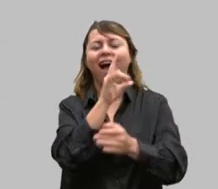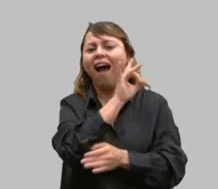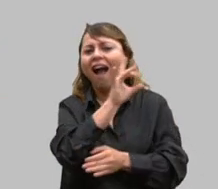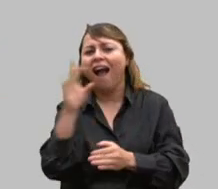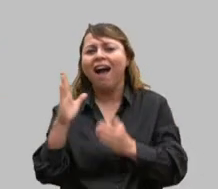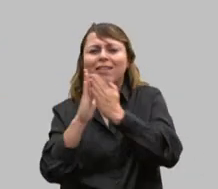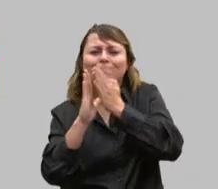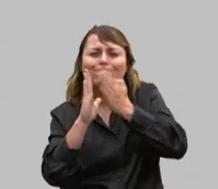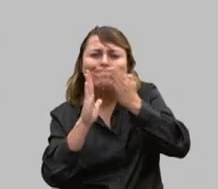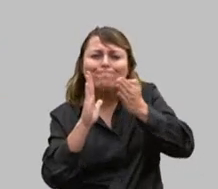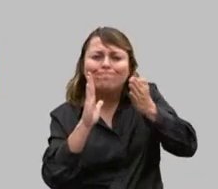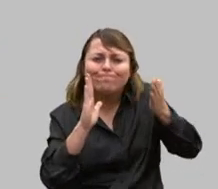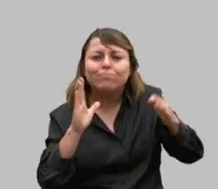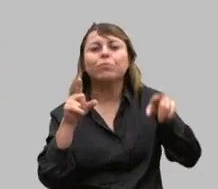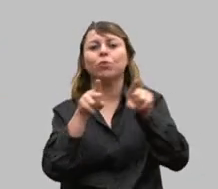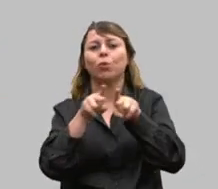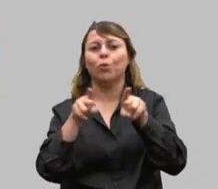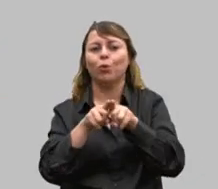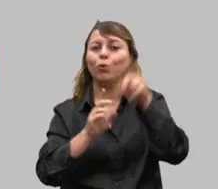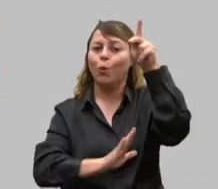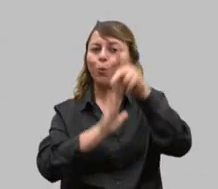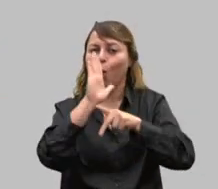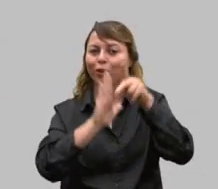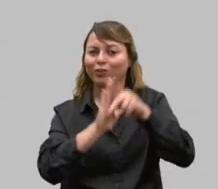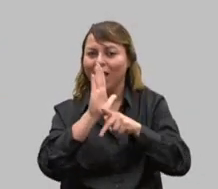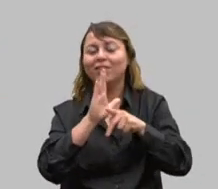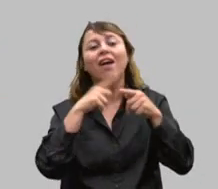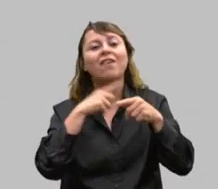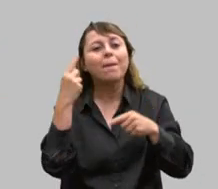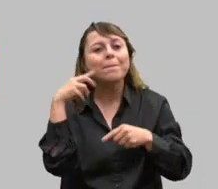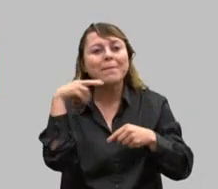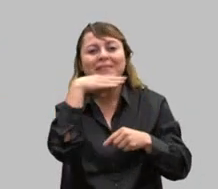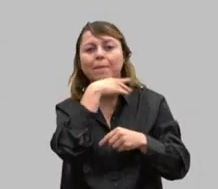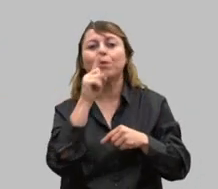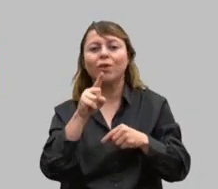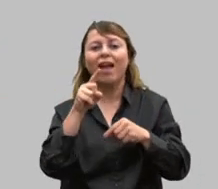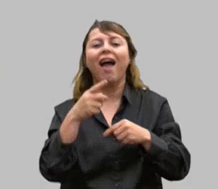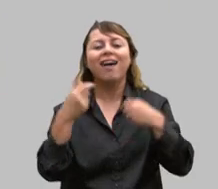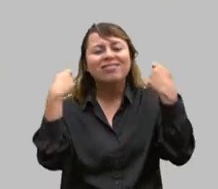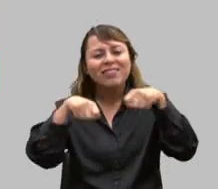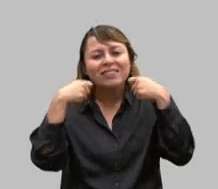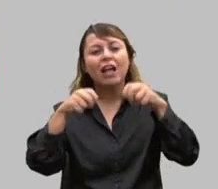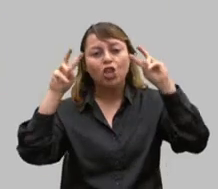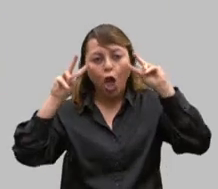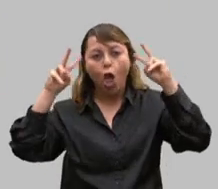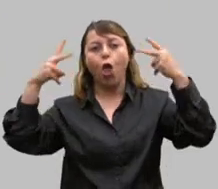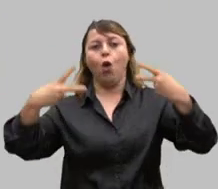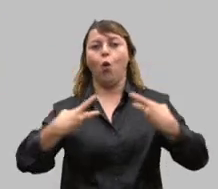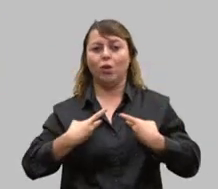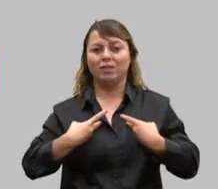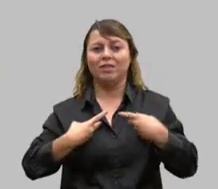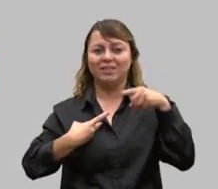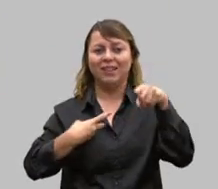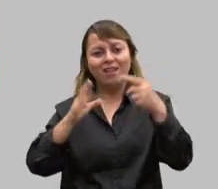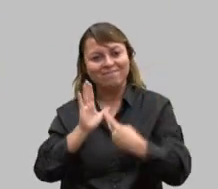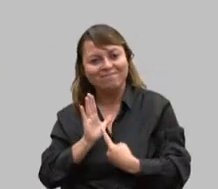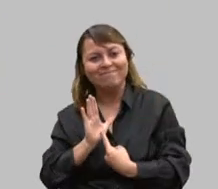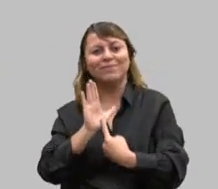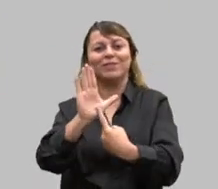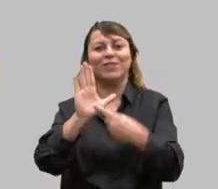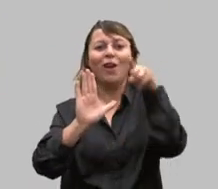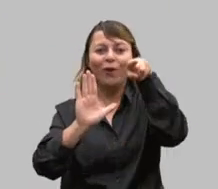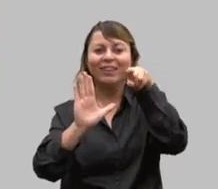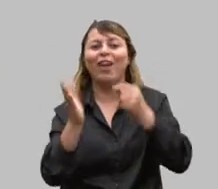etapa do projeto a gente vê a necessidade de reconhecer o protagonismo juvenil